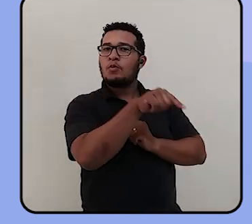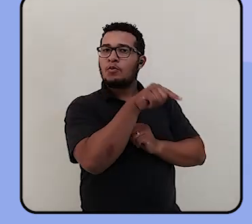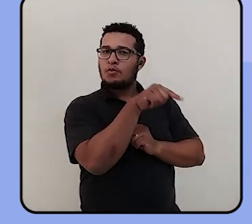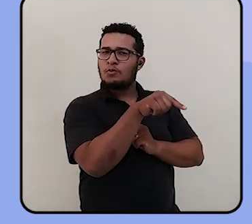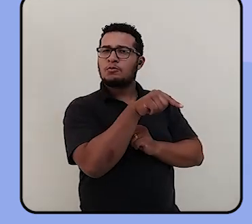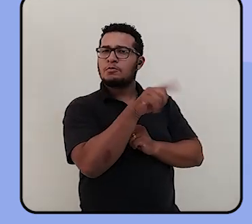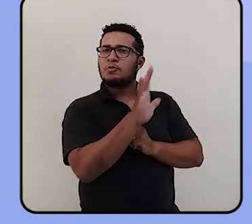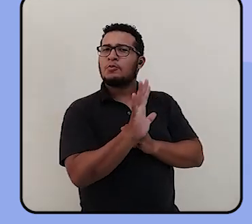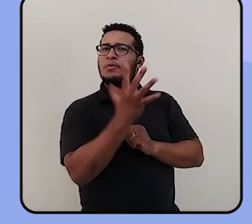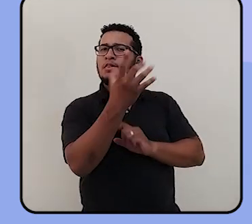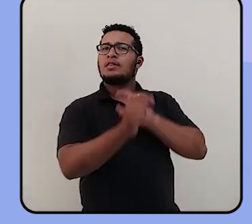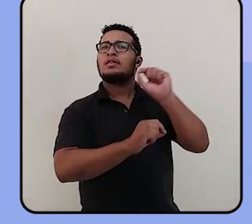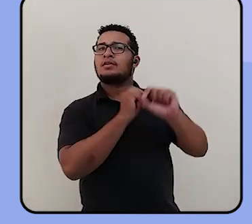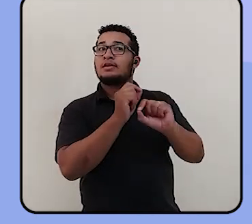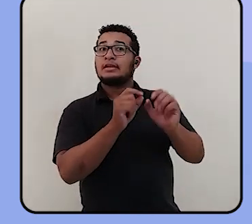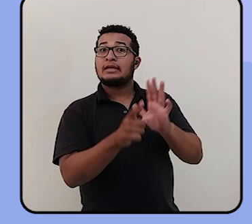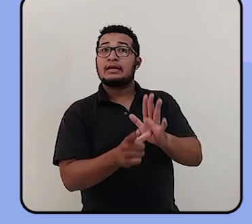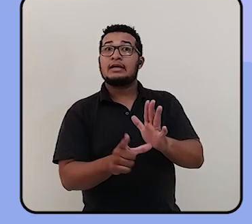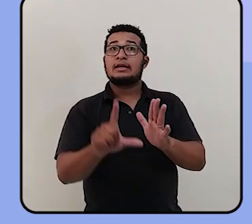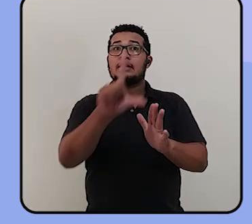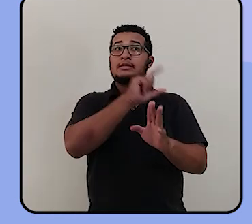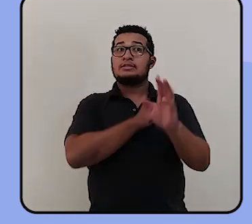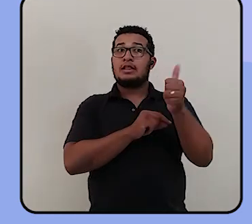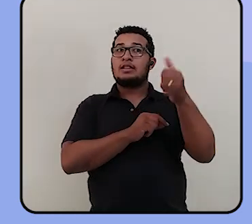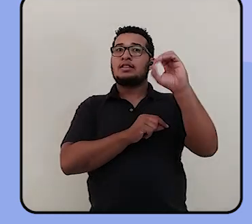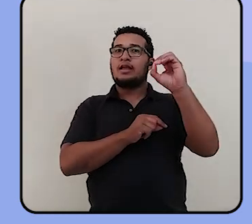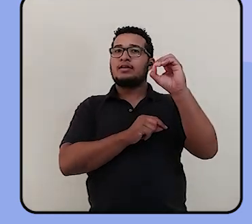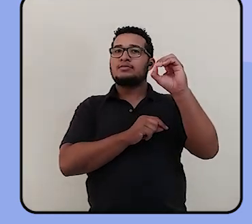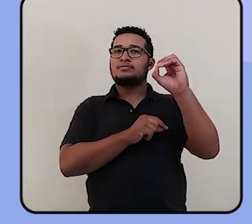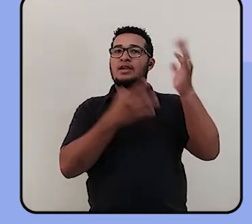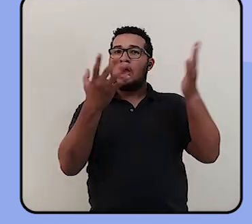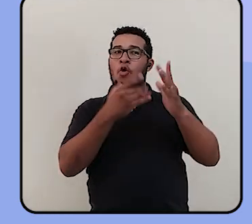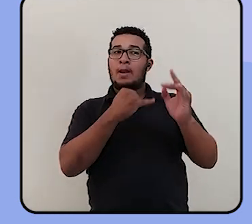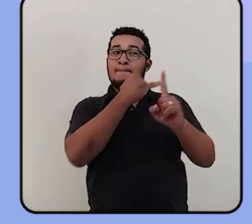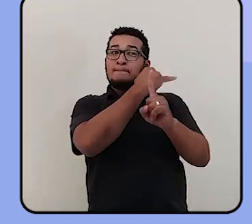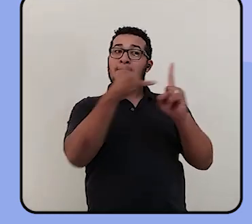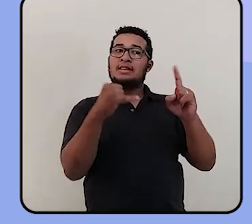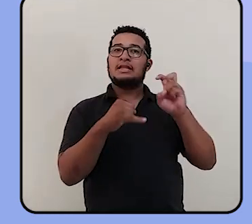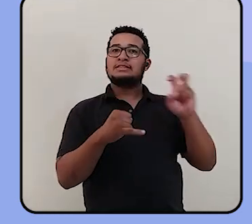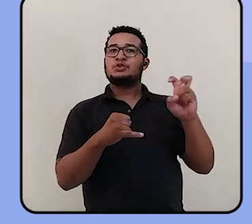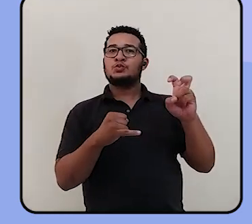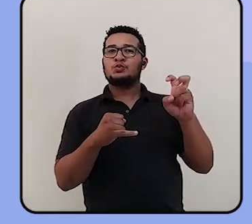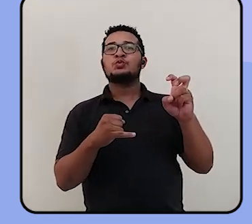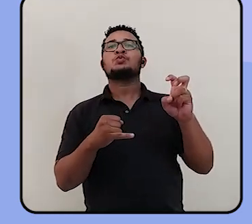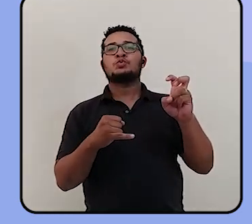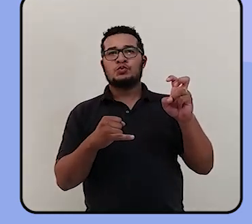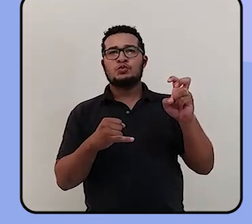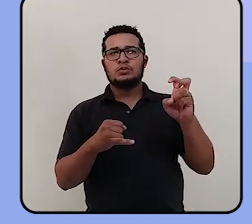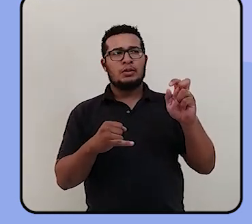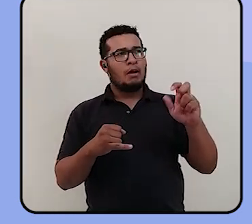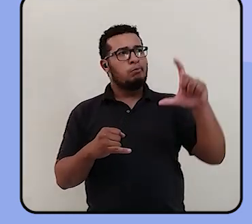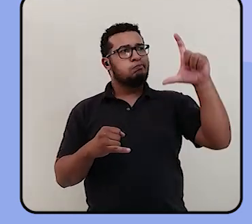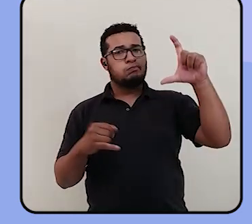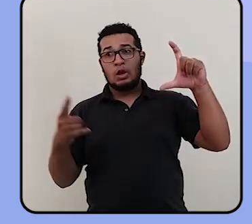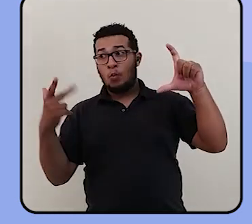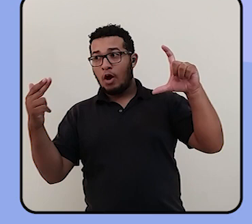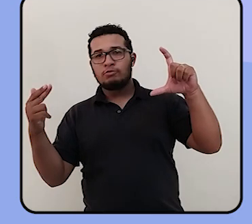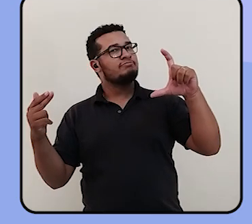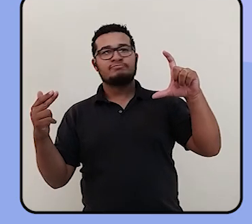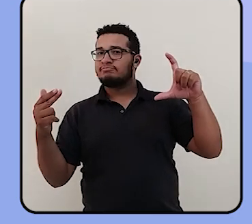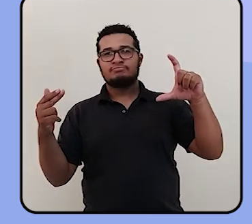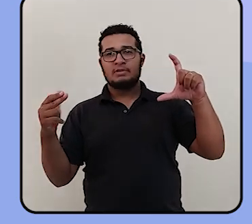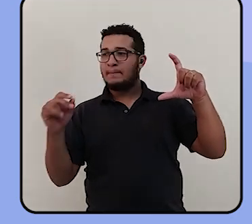com a quantidade do bombom. Eram 10, agora são 5. O que aconteceu aqui? Não